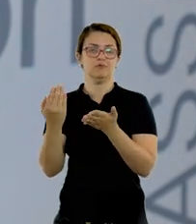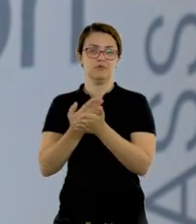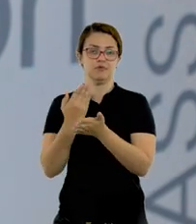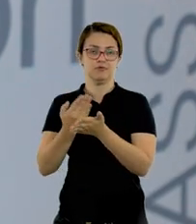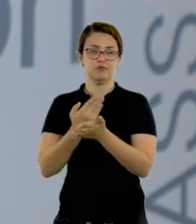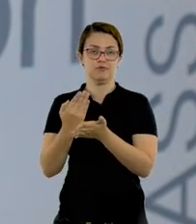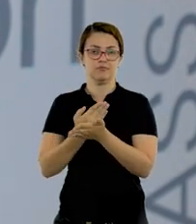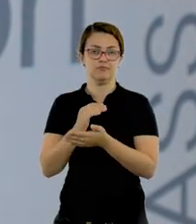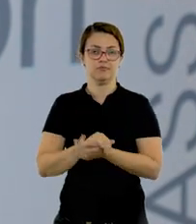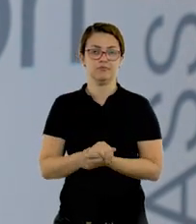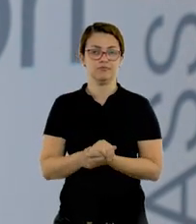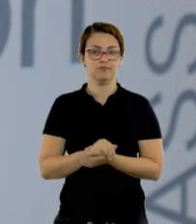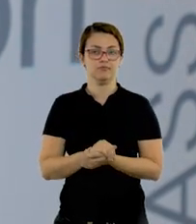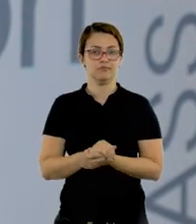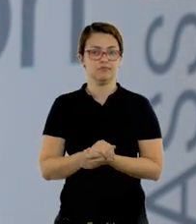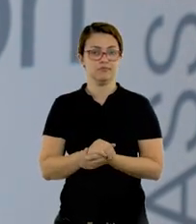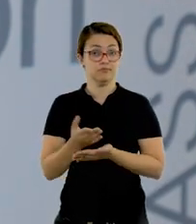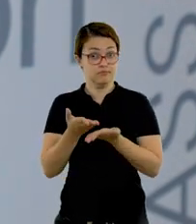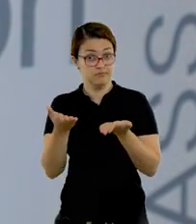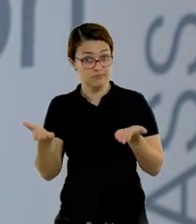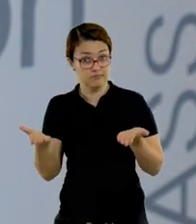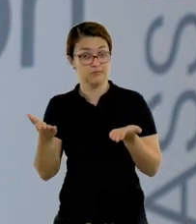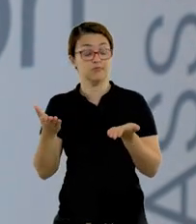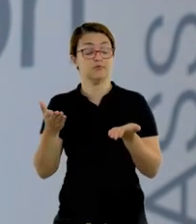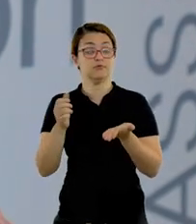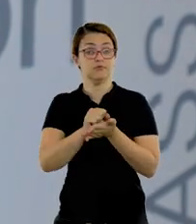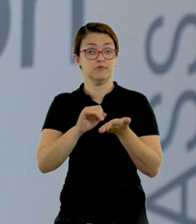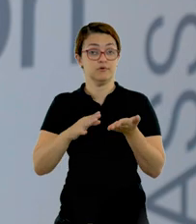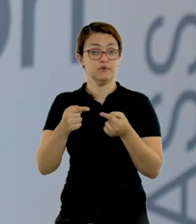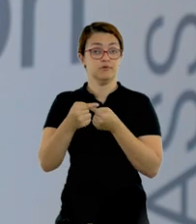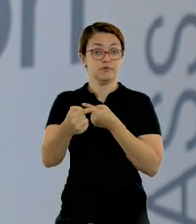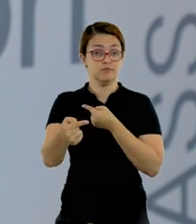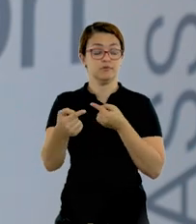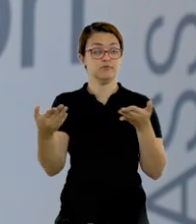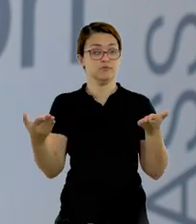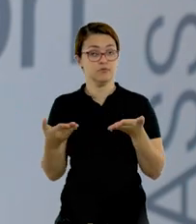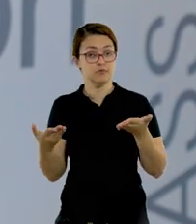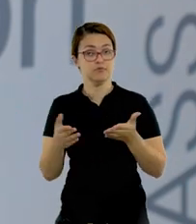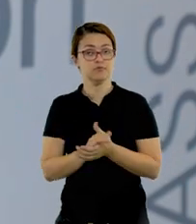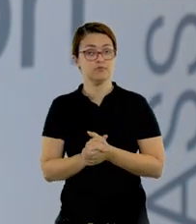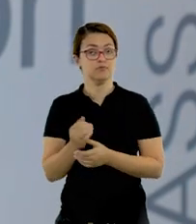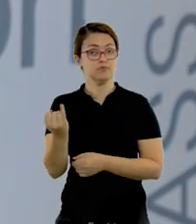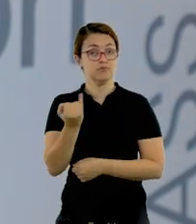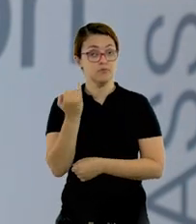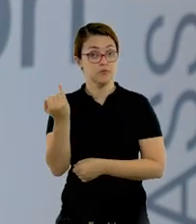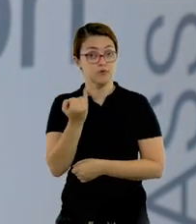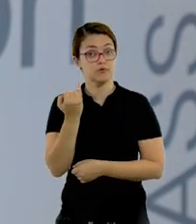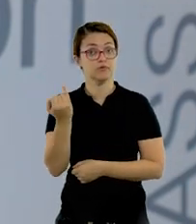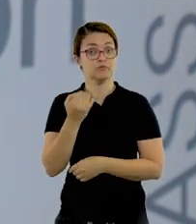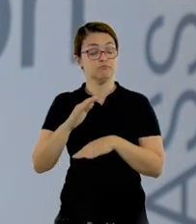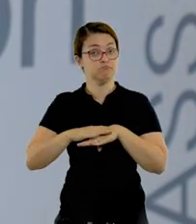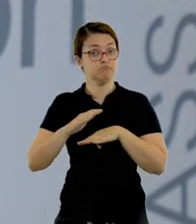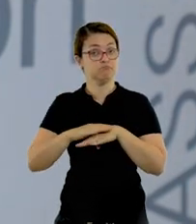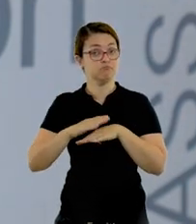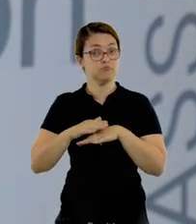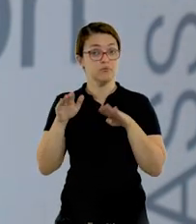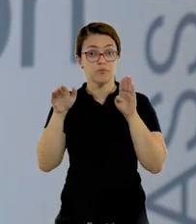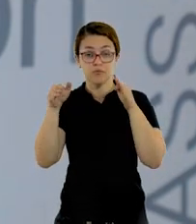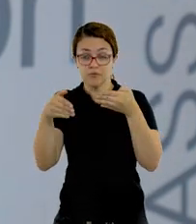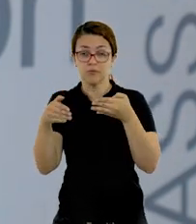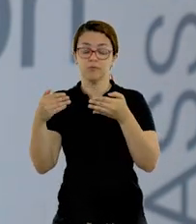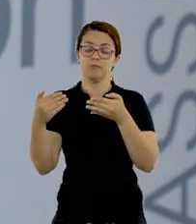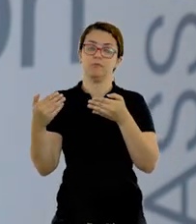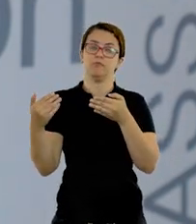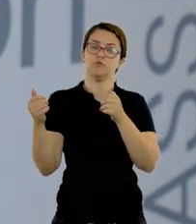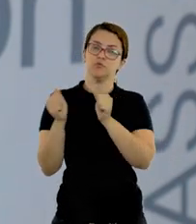como é a atividade através do registro do caderno, tá bom? Então é isso, essa é a atividade de hoje, dessa semana, tá? Importante que vocês